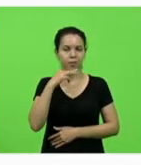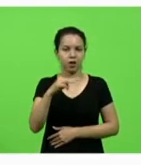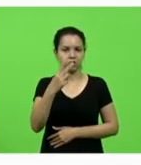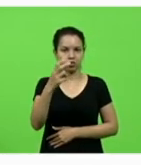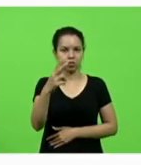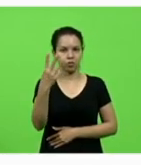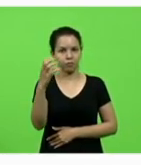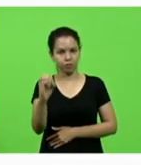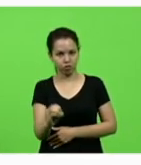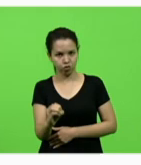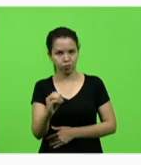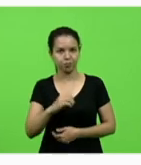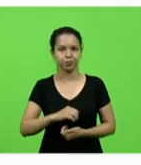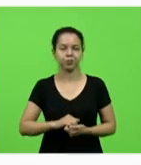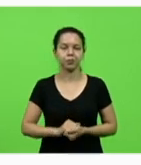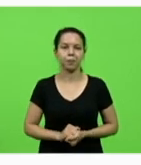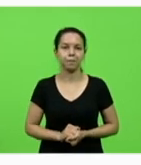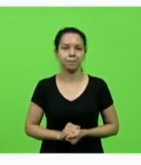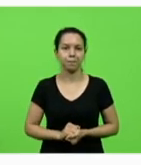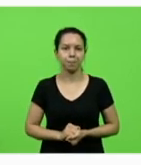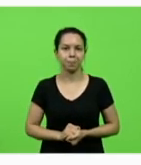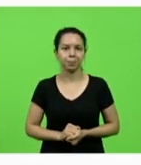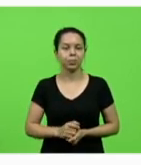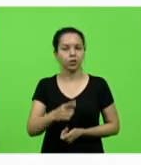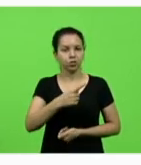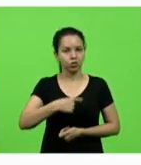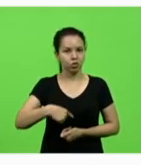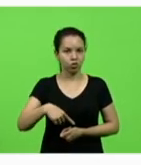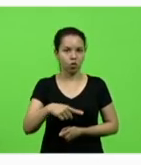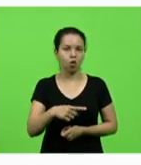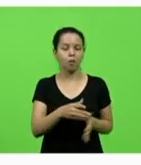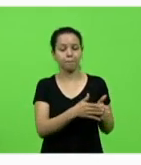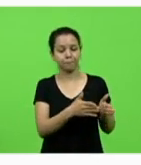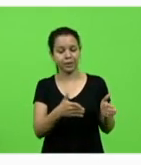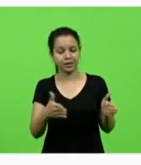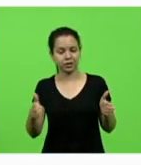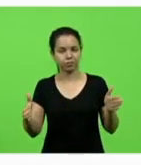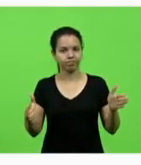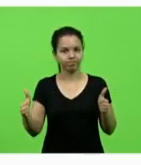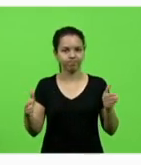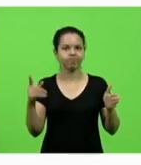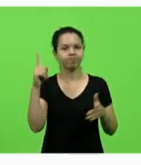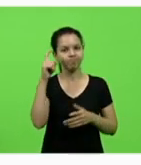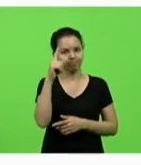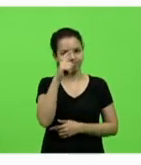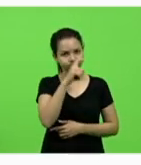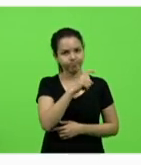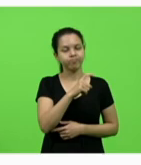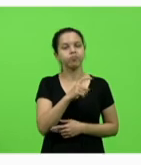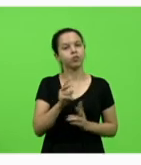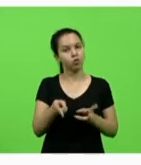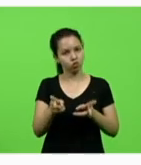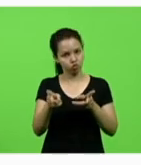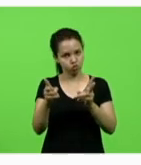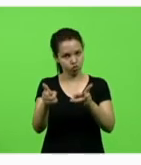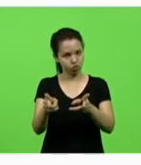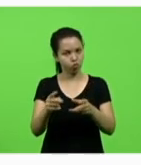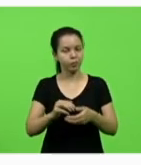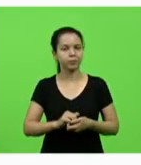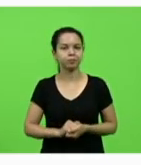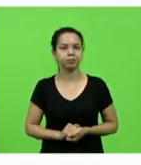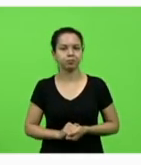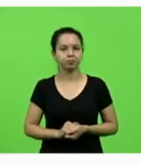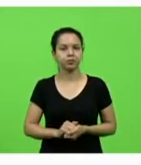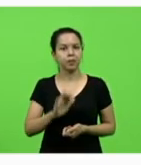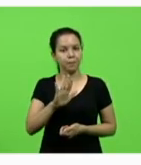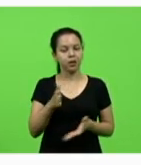17 de março de 2020, né? Nós tivemos um período muito difícil, que ainda continua, diga-se de passagem, e nesse